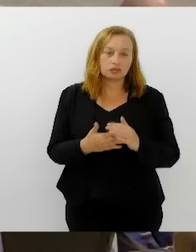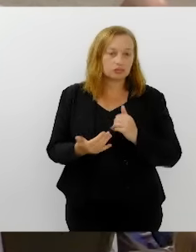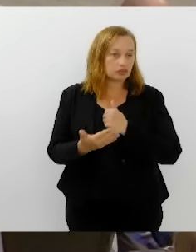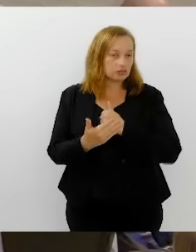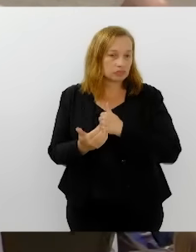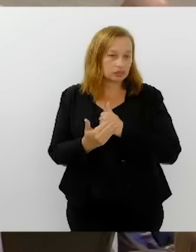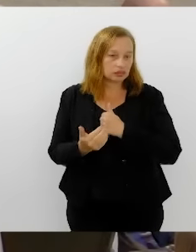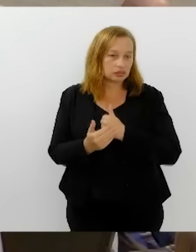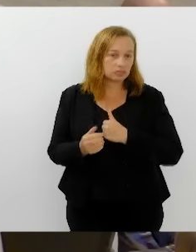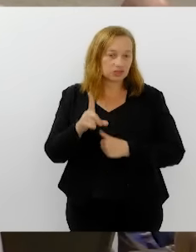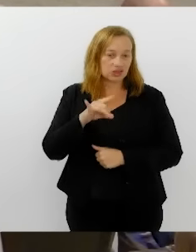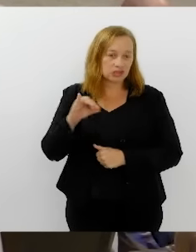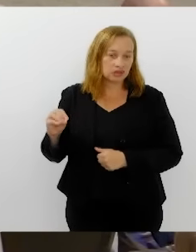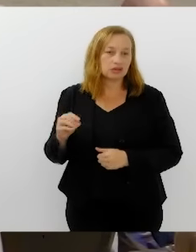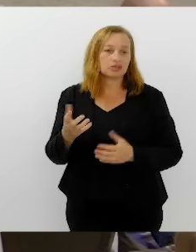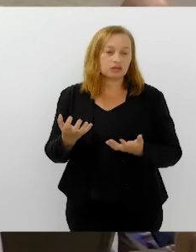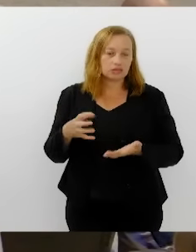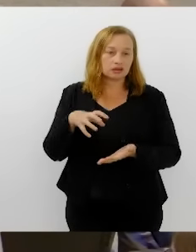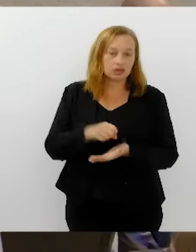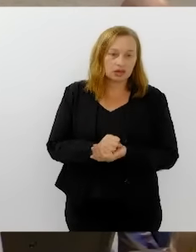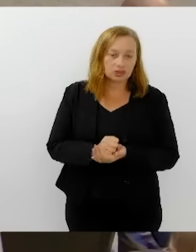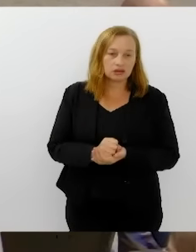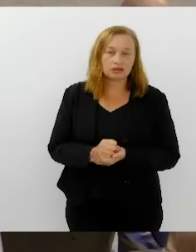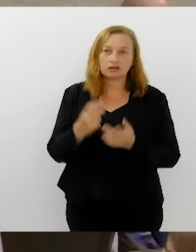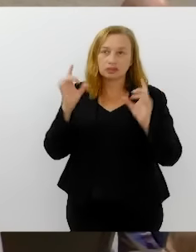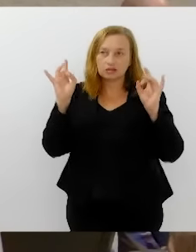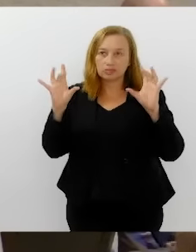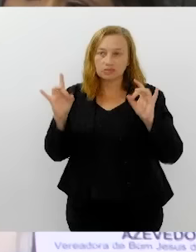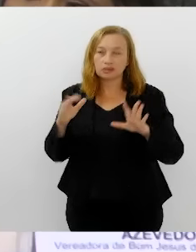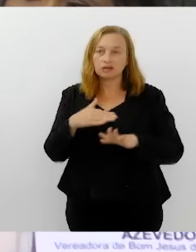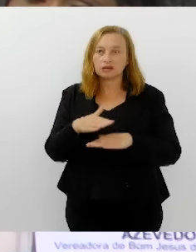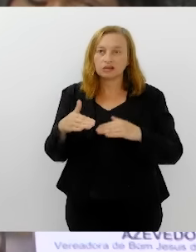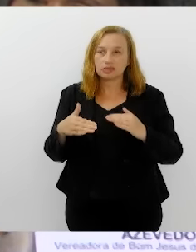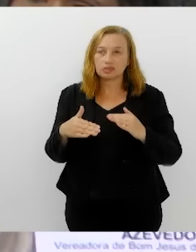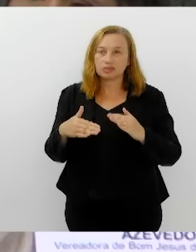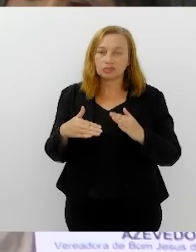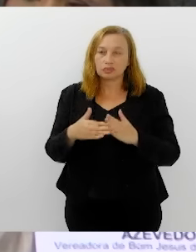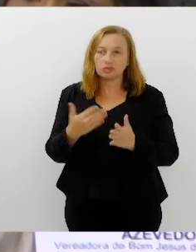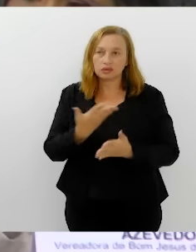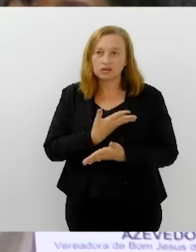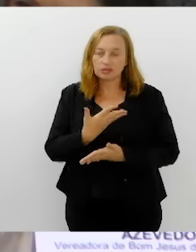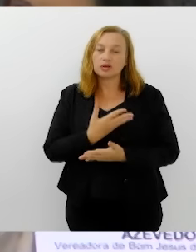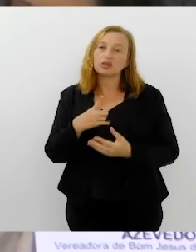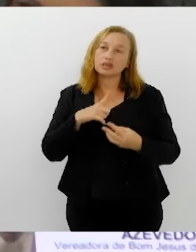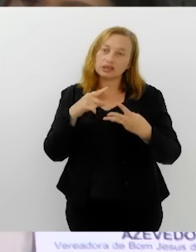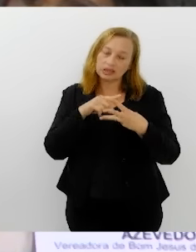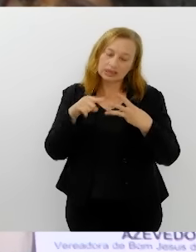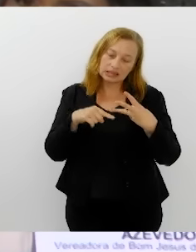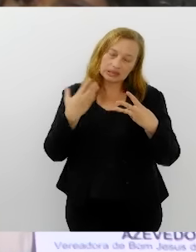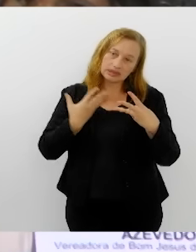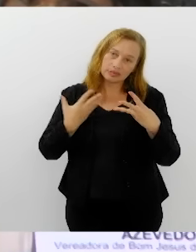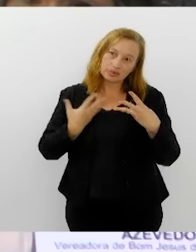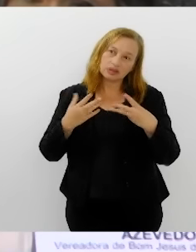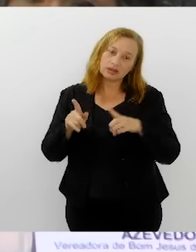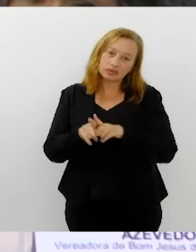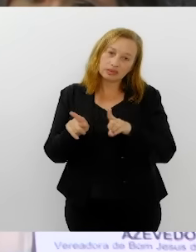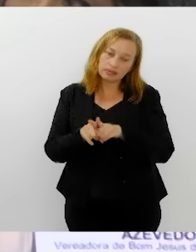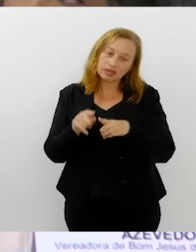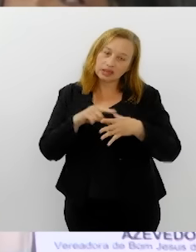Quero fazer também um registro especial, porque tenho, além de todos os amigos que tem aqui, tenho 3 amigos que também, clérigos aqui da